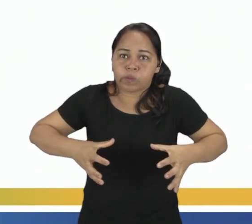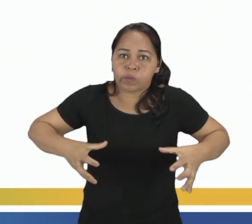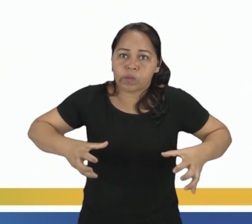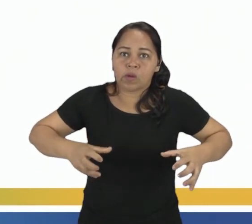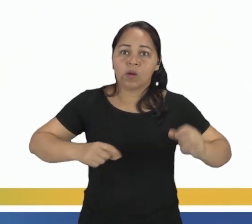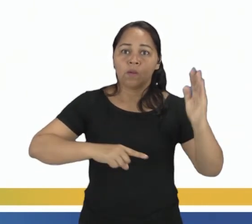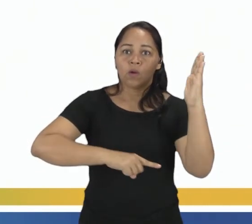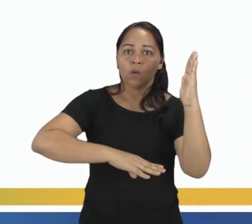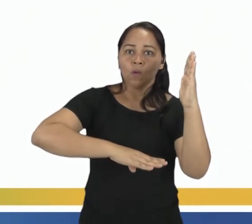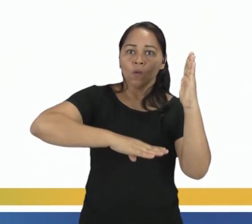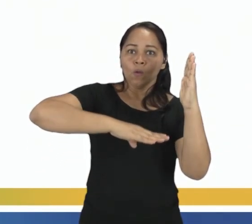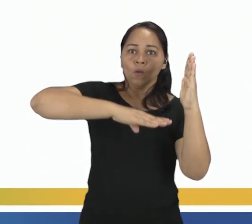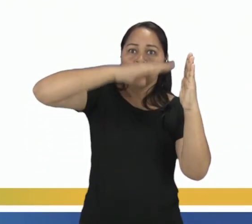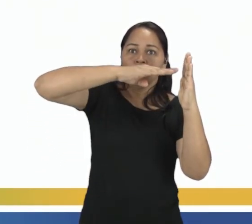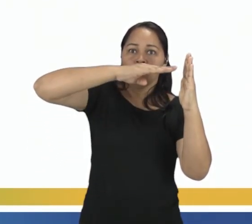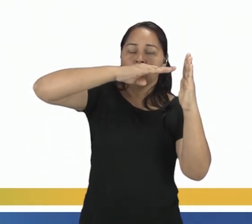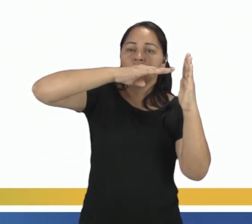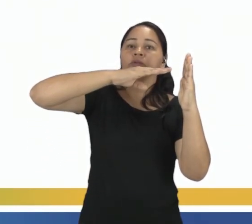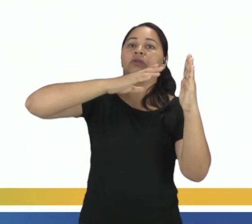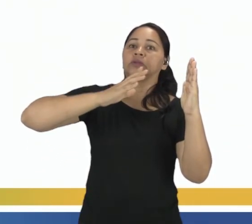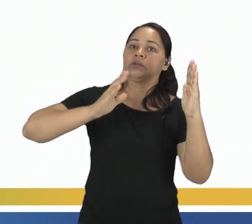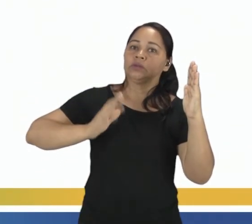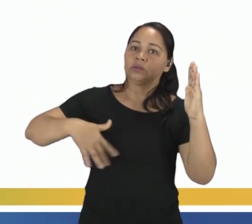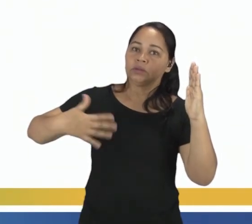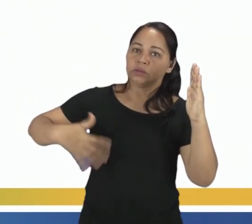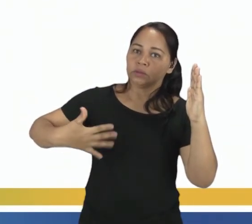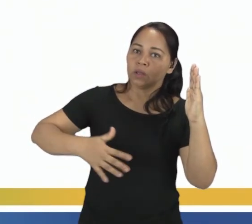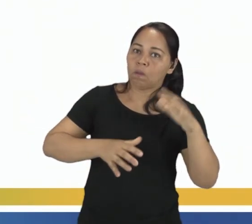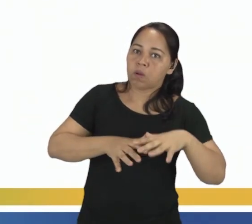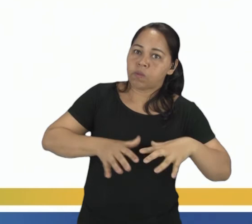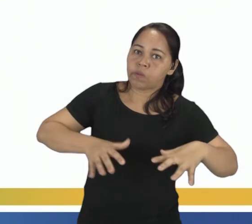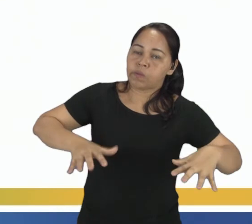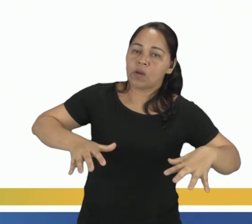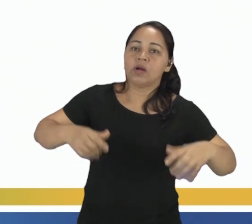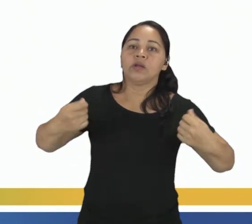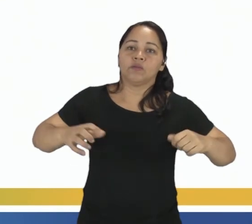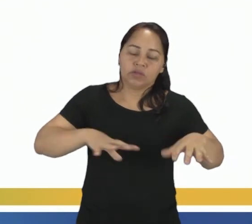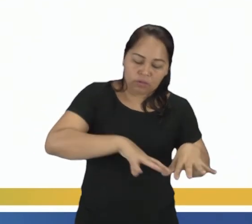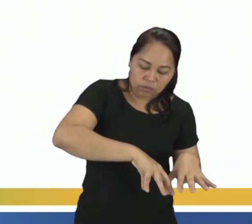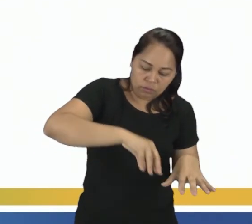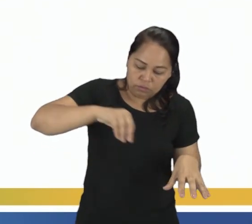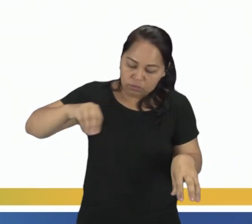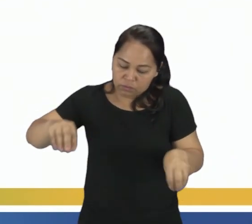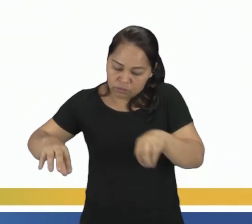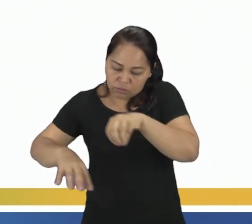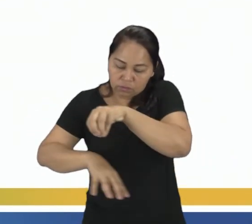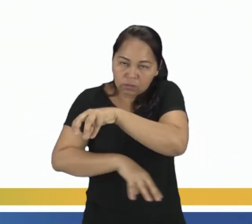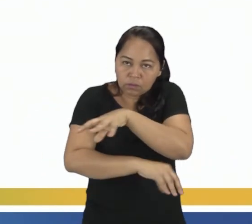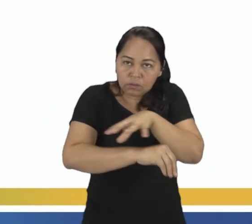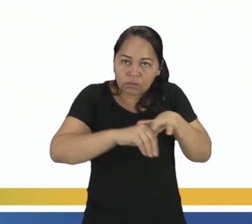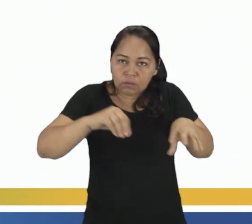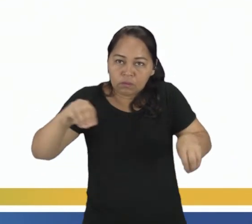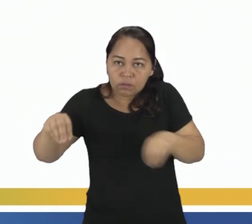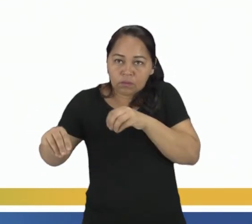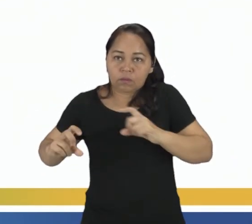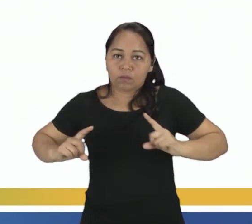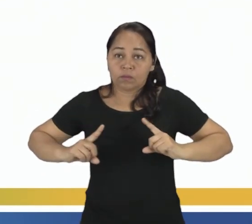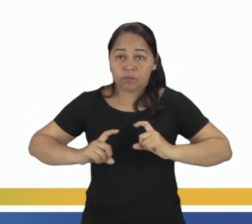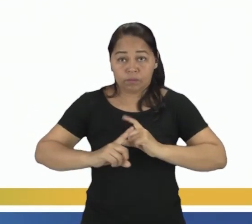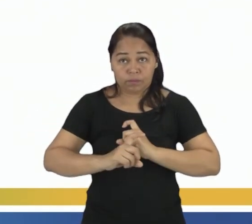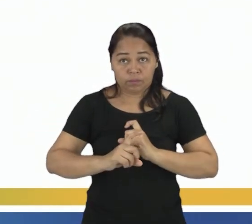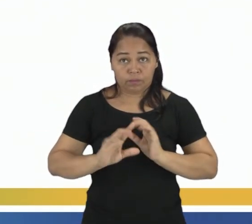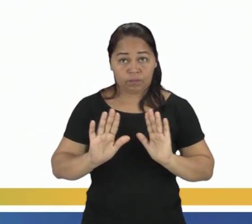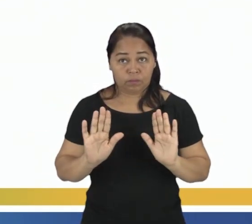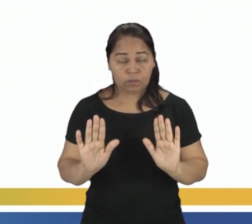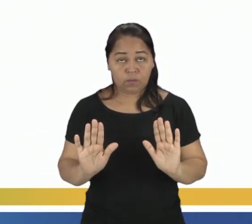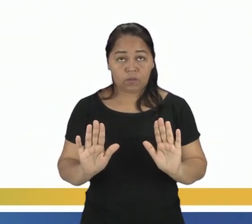sua temperatura máxima. E nesse momento, ele deve retirá-las da estufa. A tabela associa